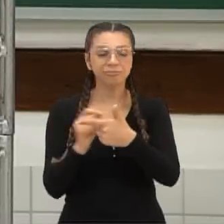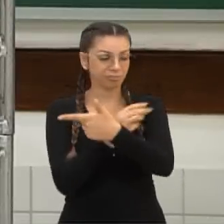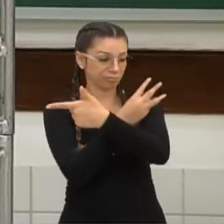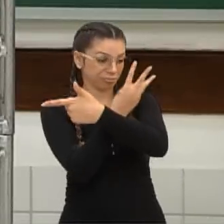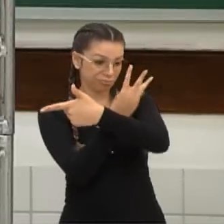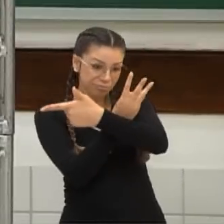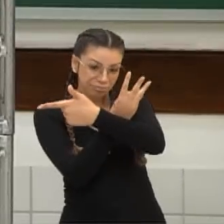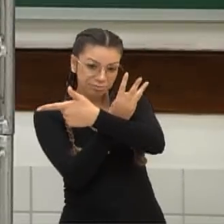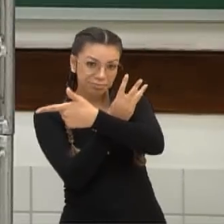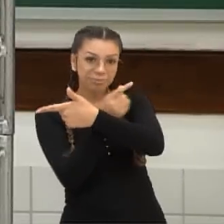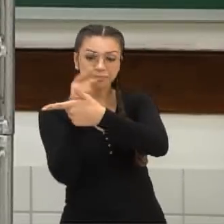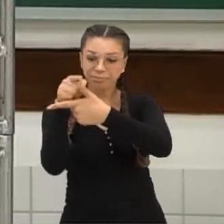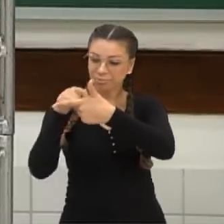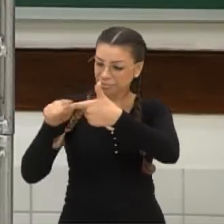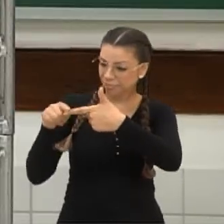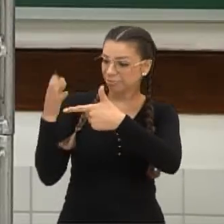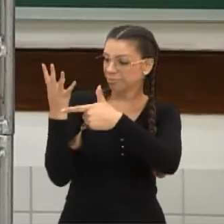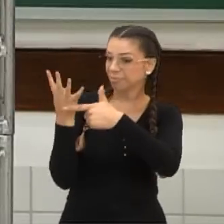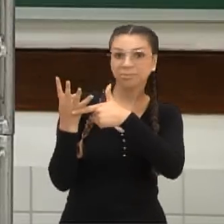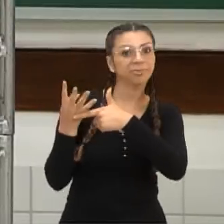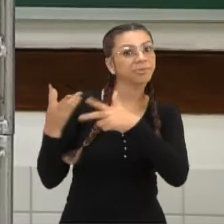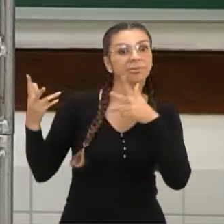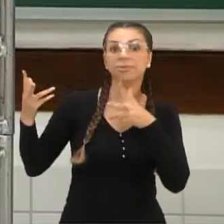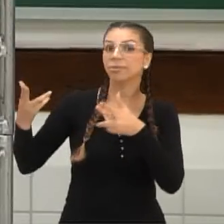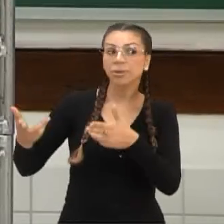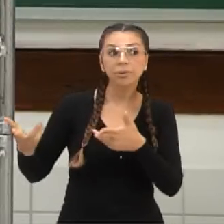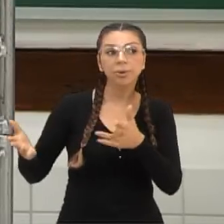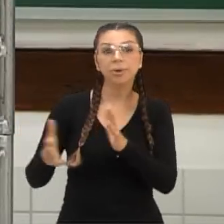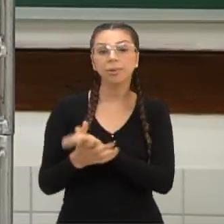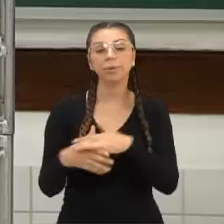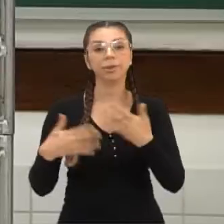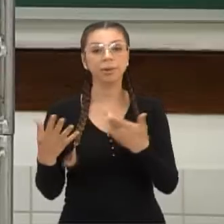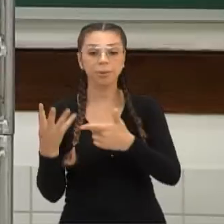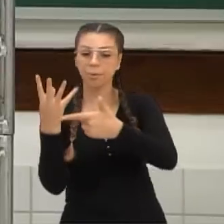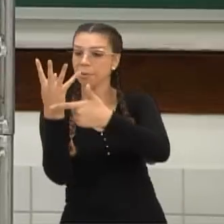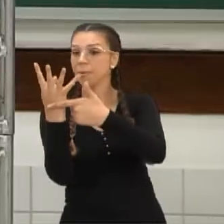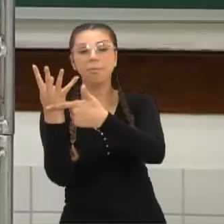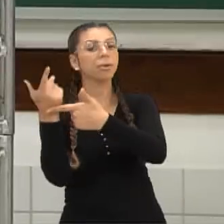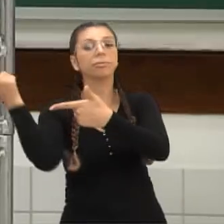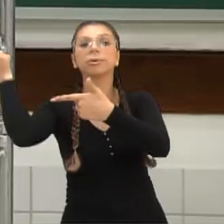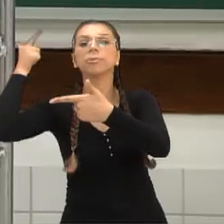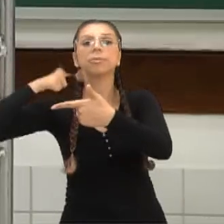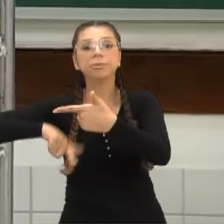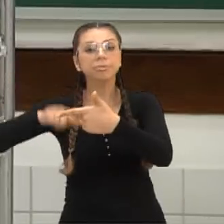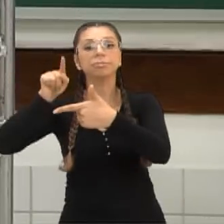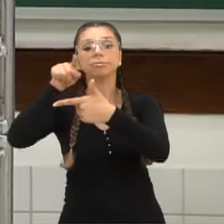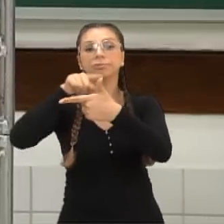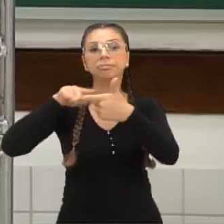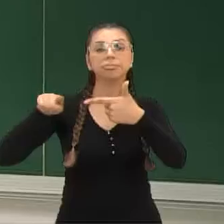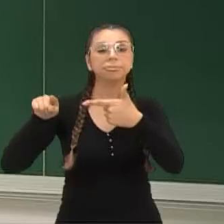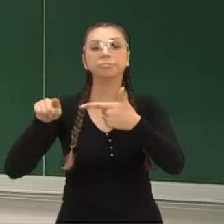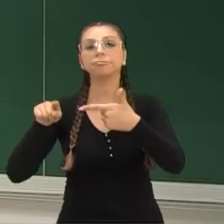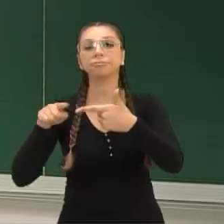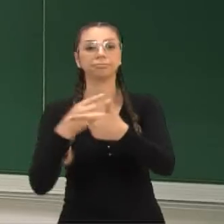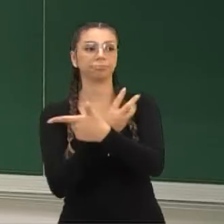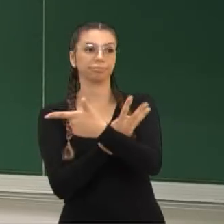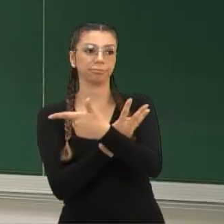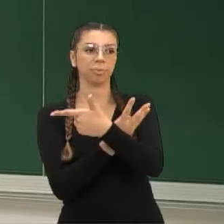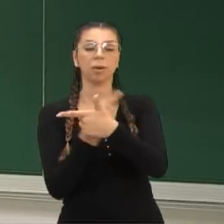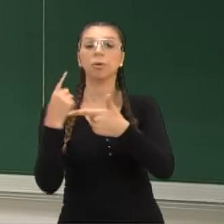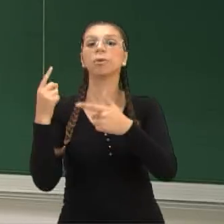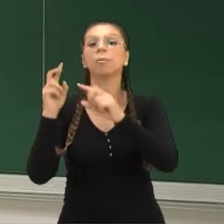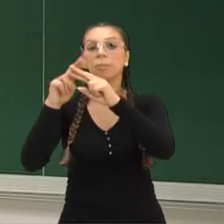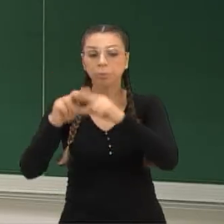dividir por 4. Mesma coisa, ó, o 4 não cabe nenhuma vez inteira ali. Então, eu vou pôr